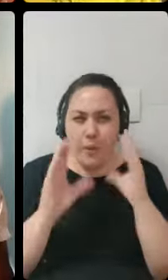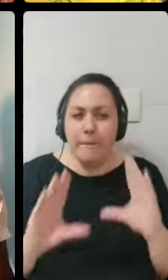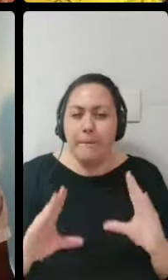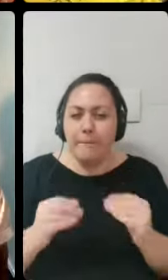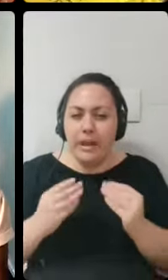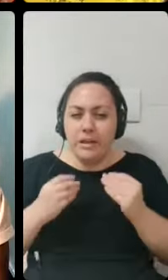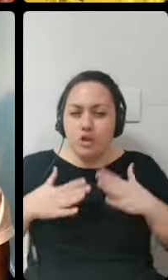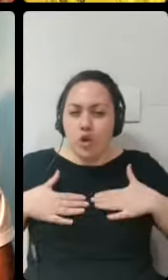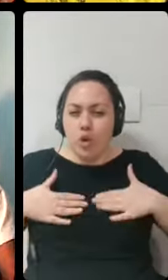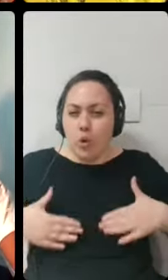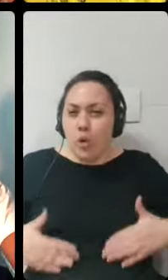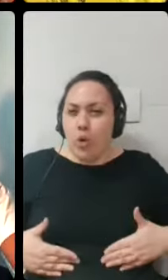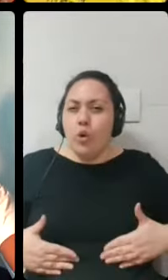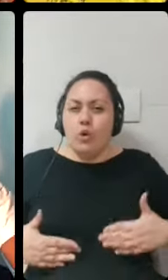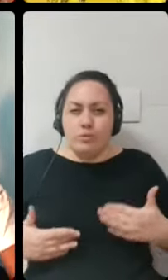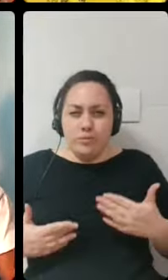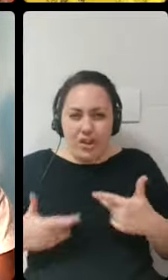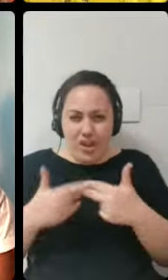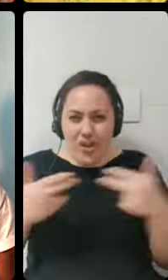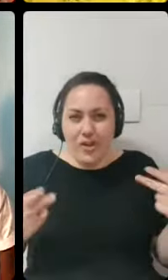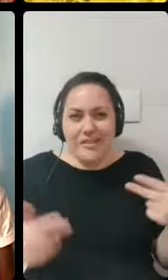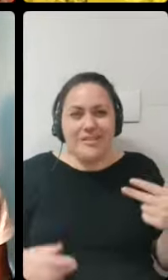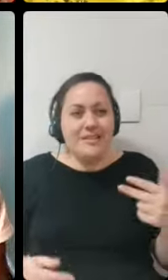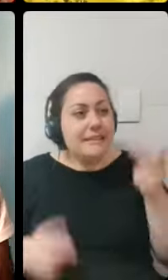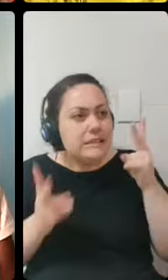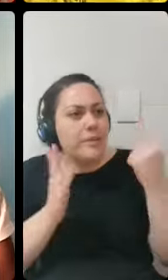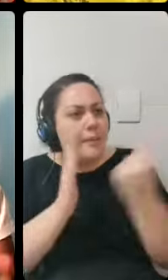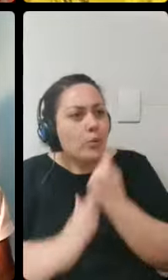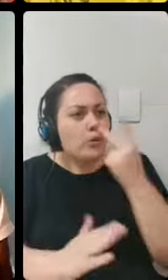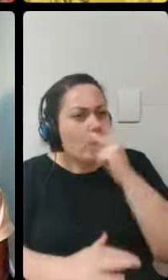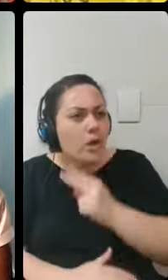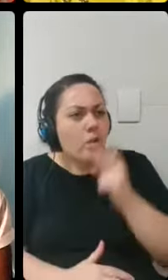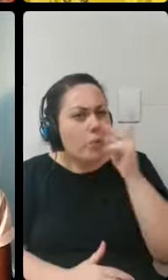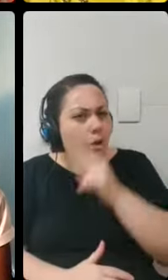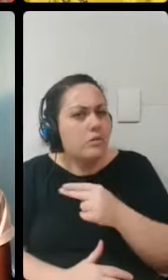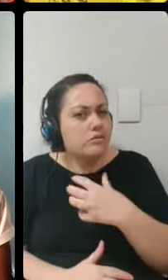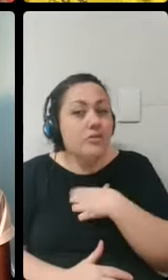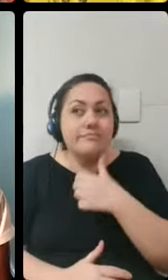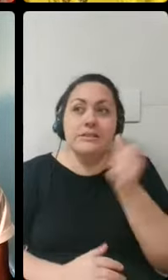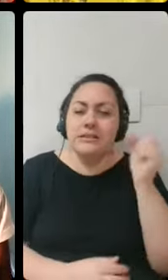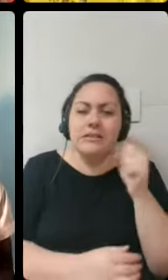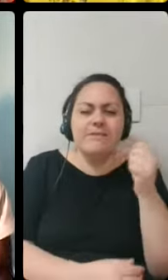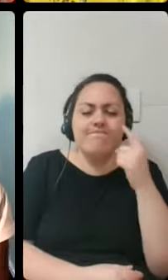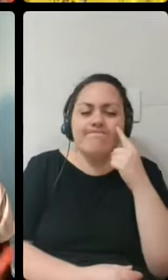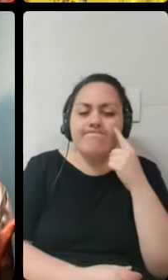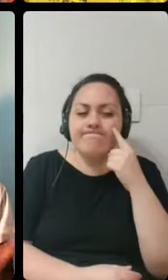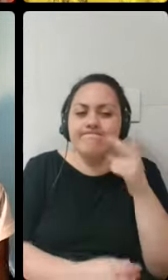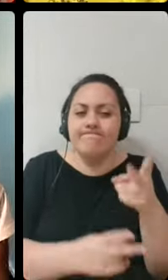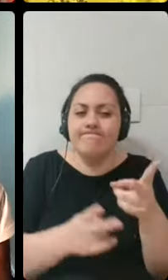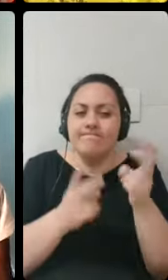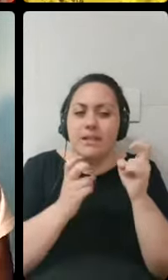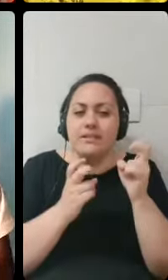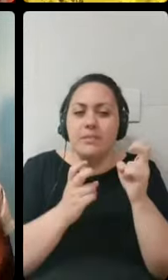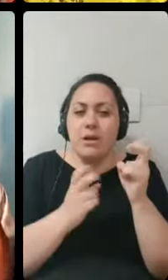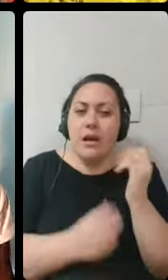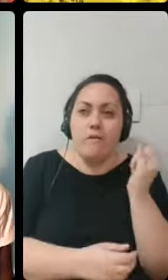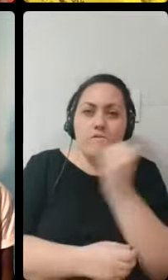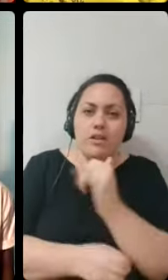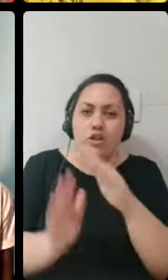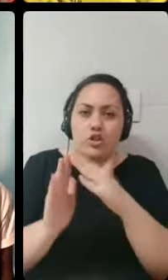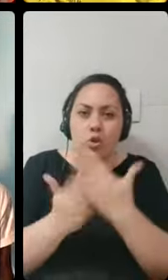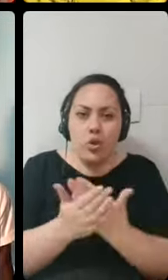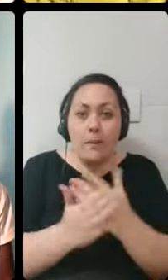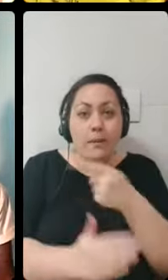assim, sabe? Seguir E um aí padrão, né? é um padrão bem assim, então. E a gente comunicou à escola já